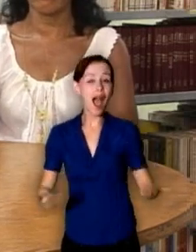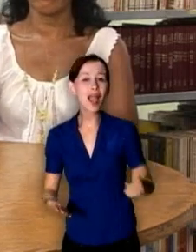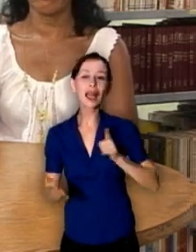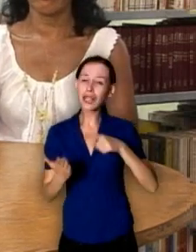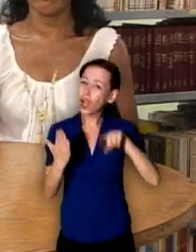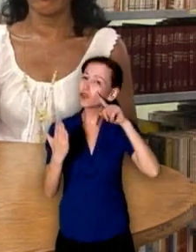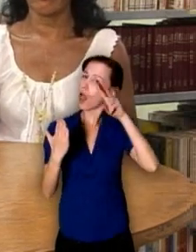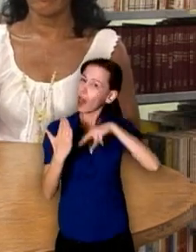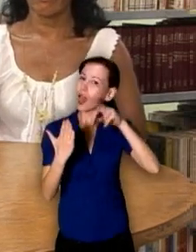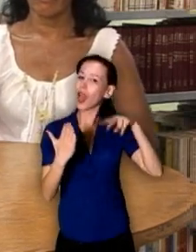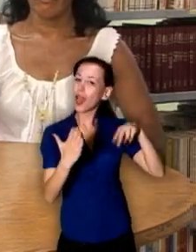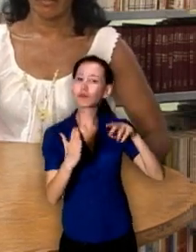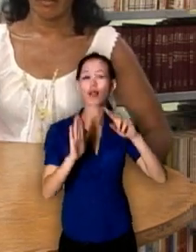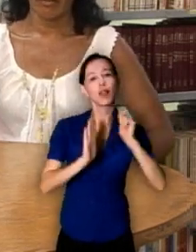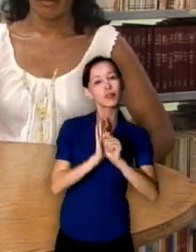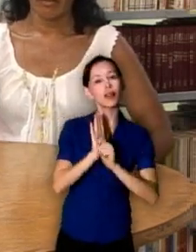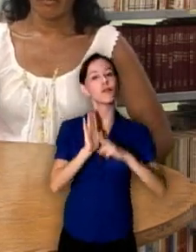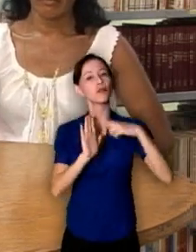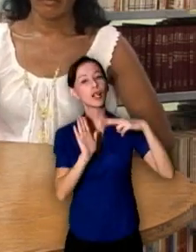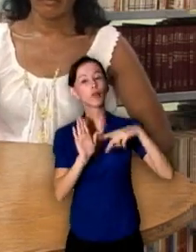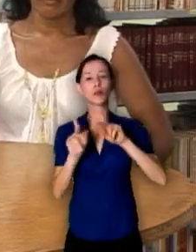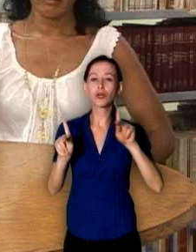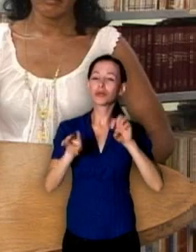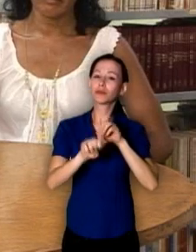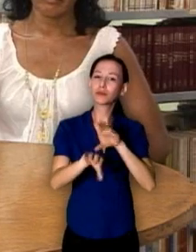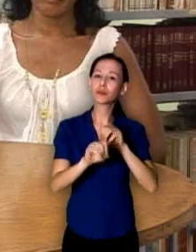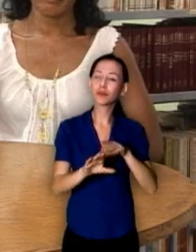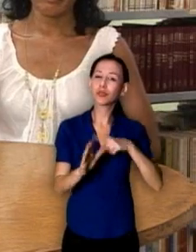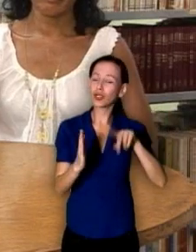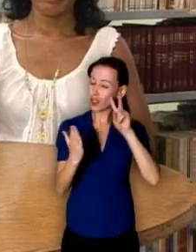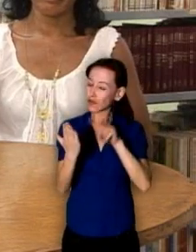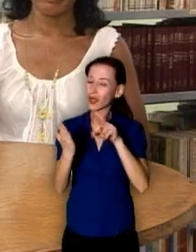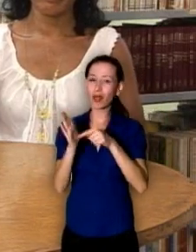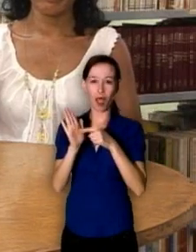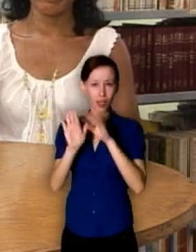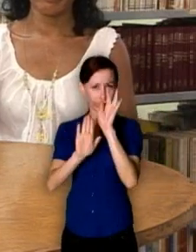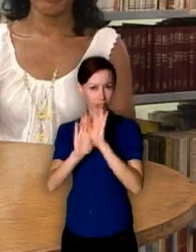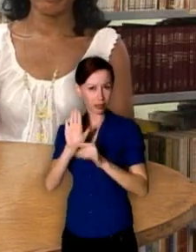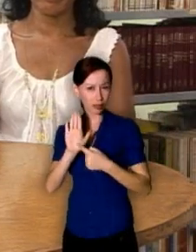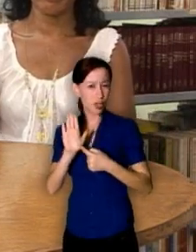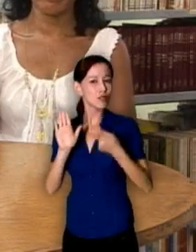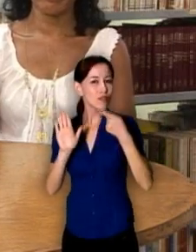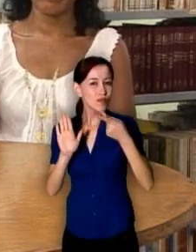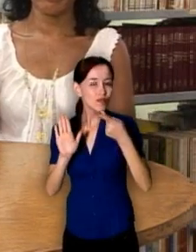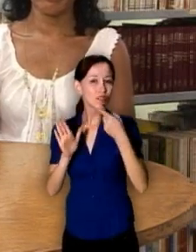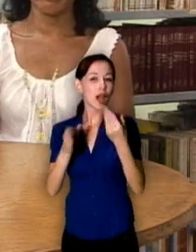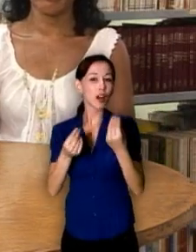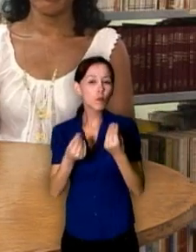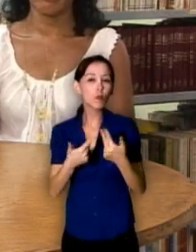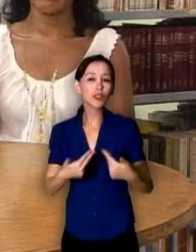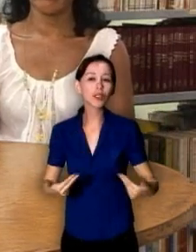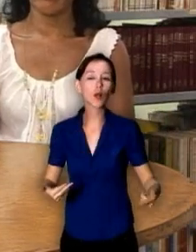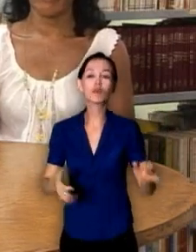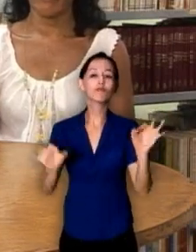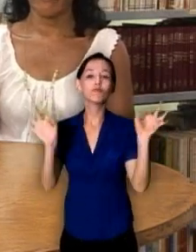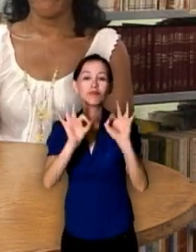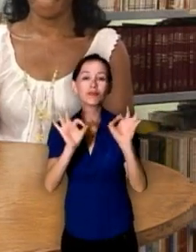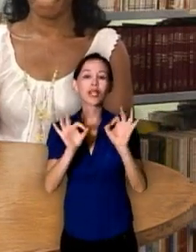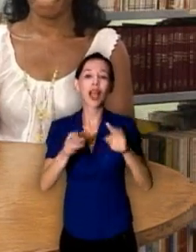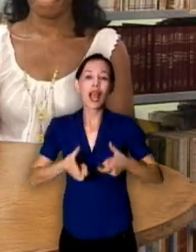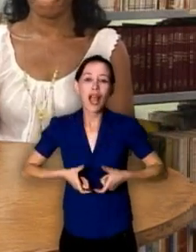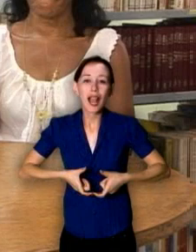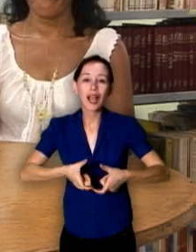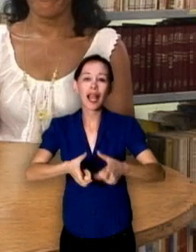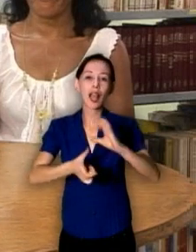dessas leituras nós verificamos que o texto estava dando muita ênfase à não canalização dos córregos,